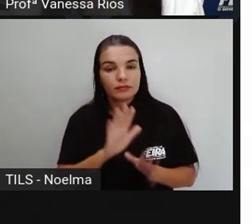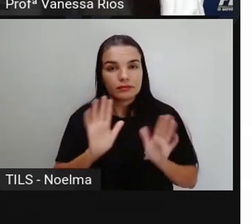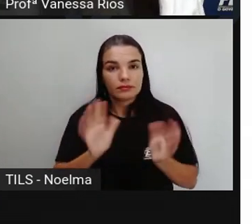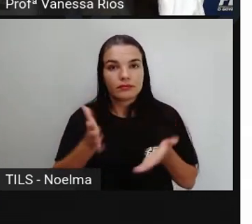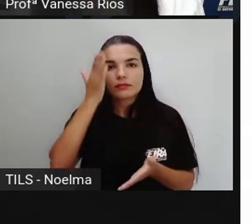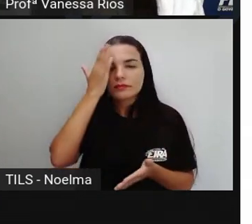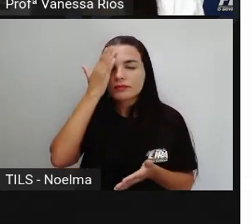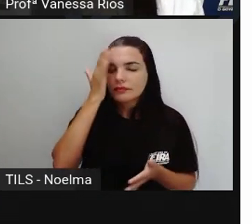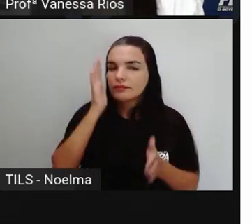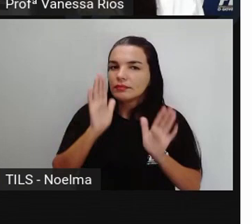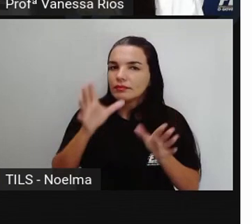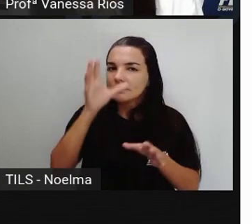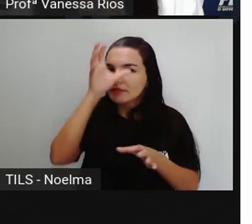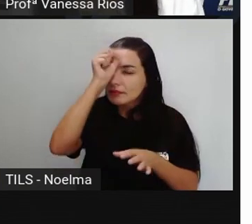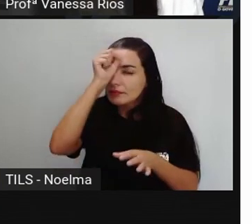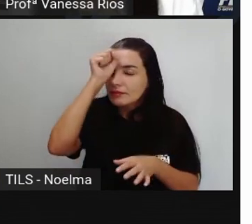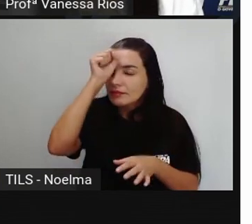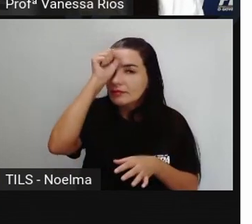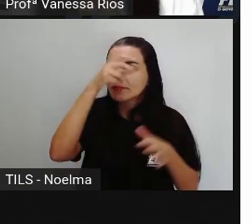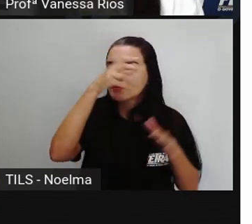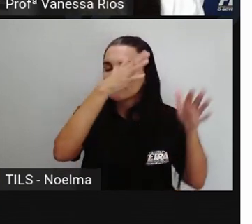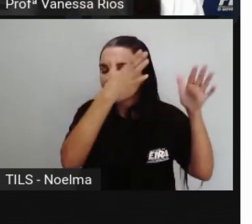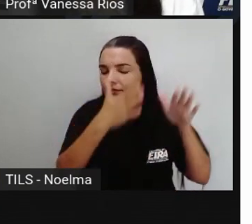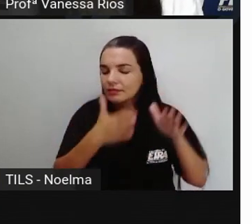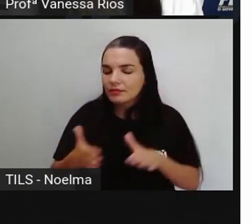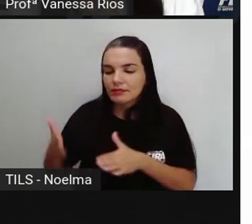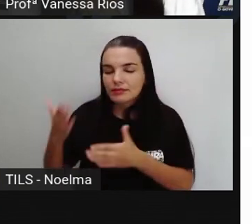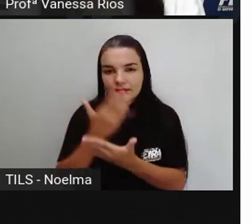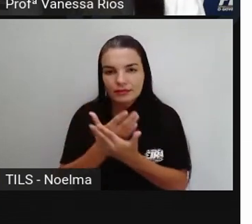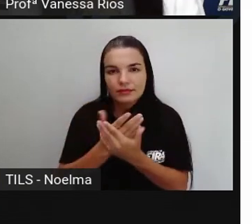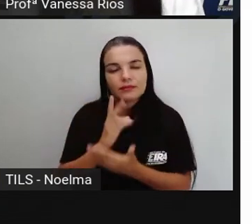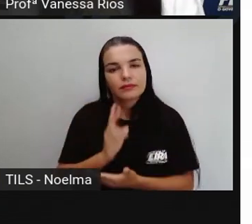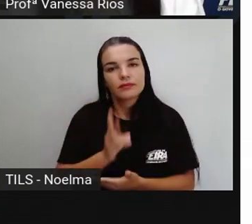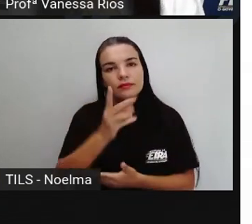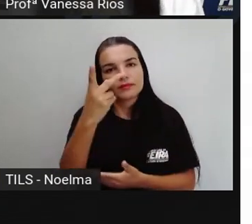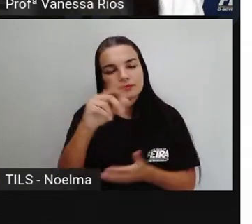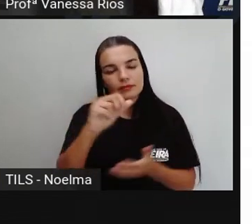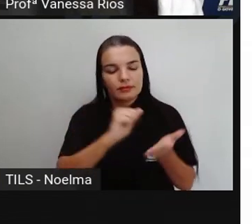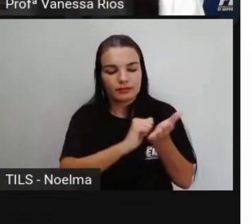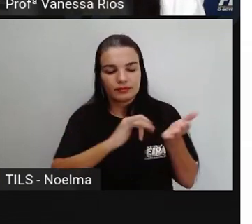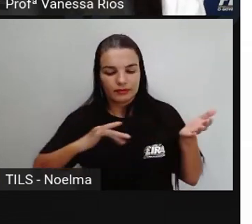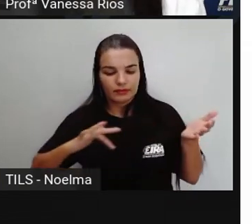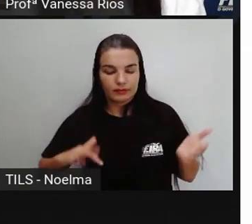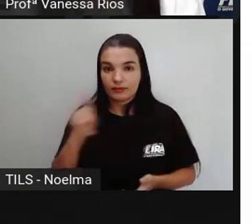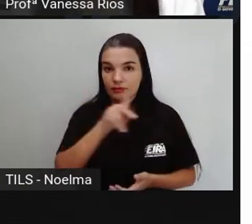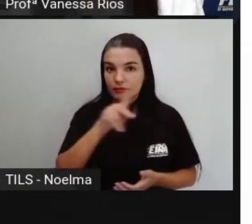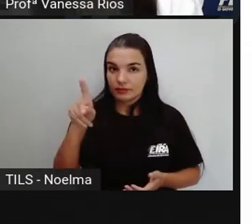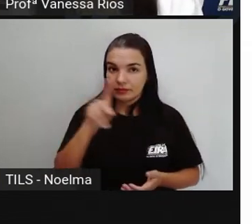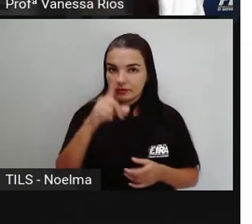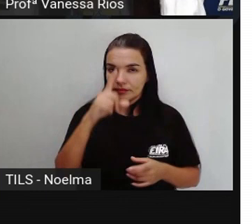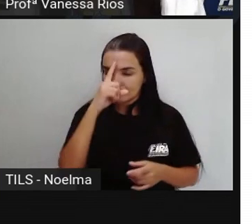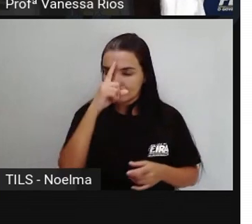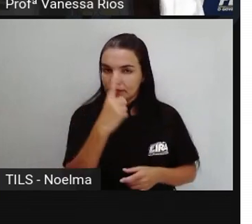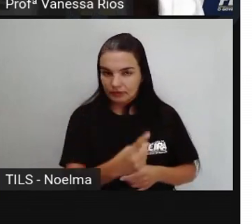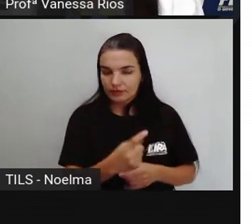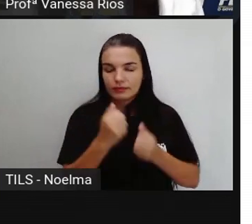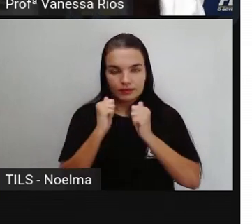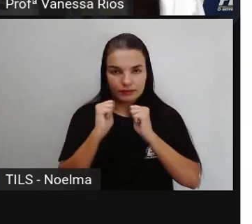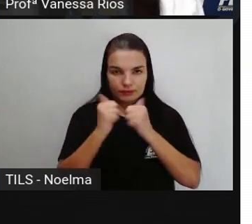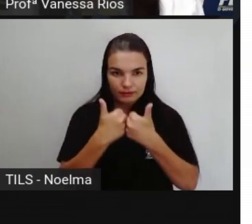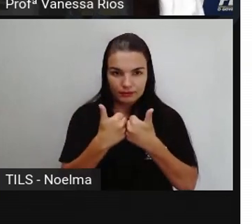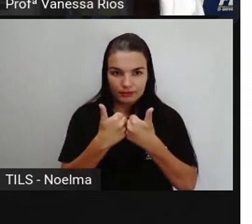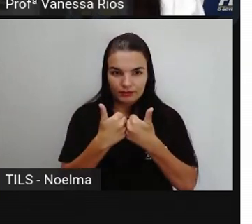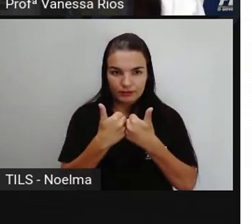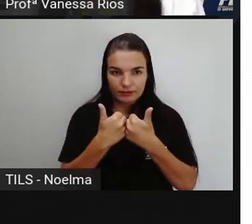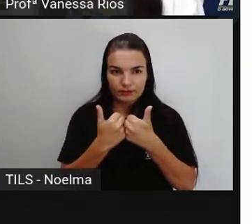você aprendeu durante esta aula e dar continuidade com a atividade que o seu professor ou sua professora